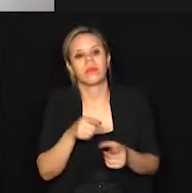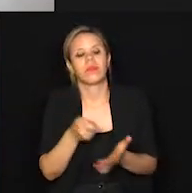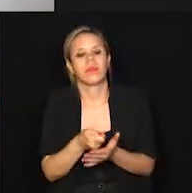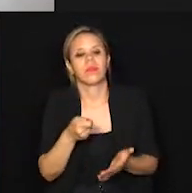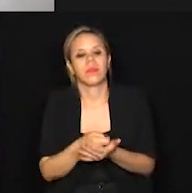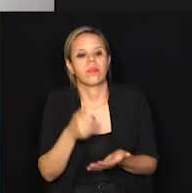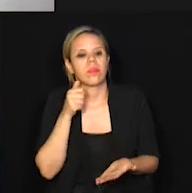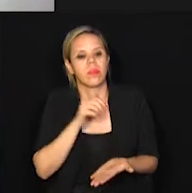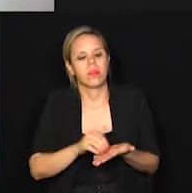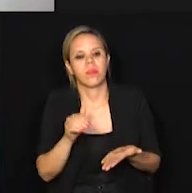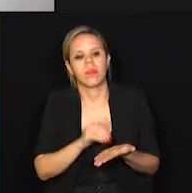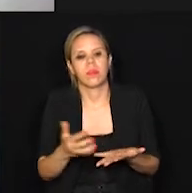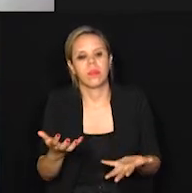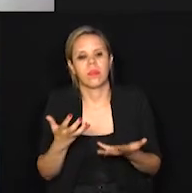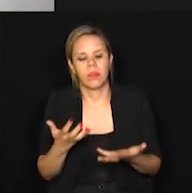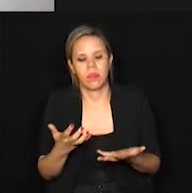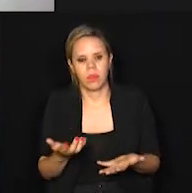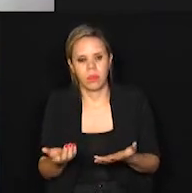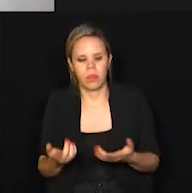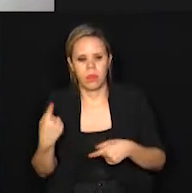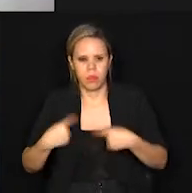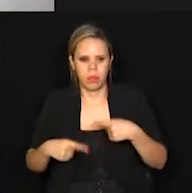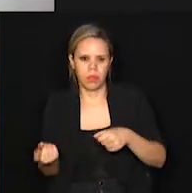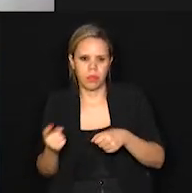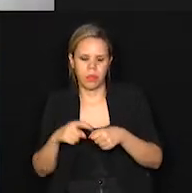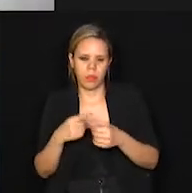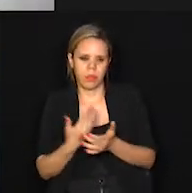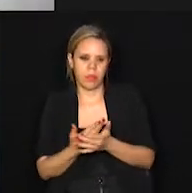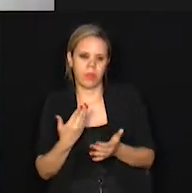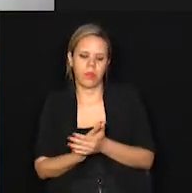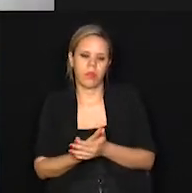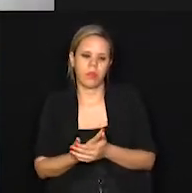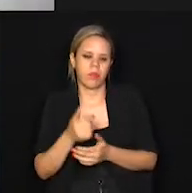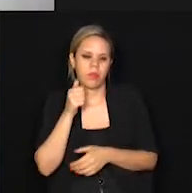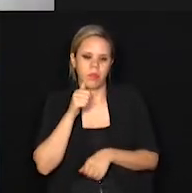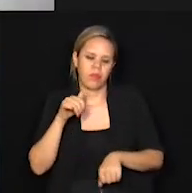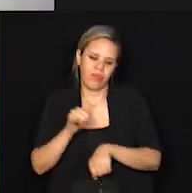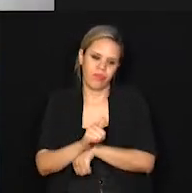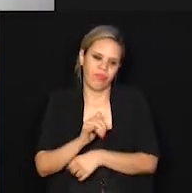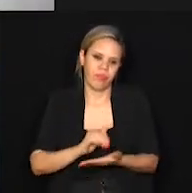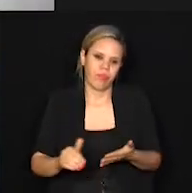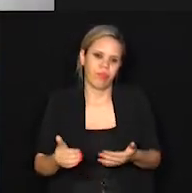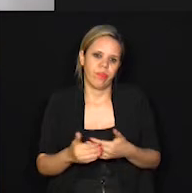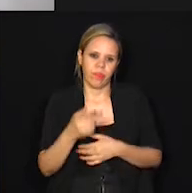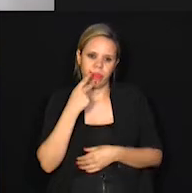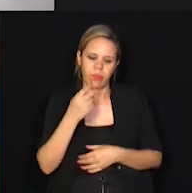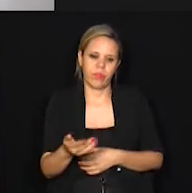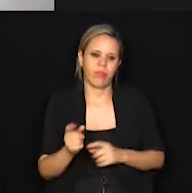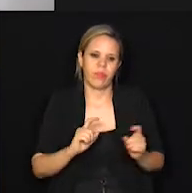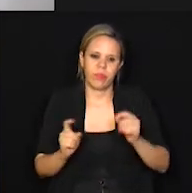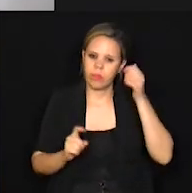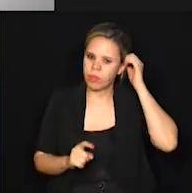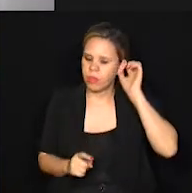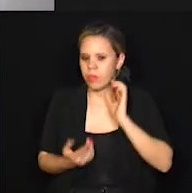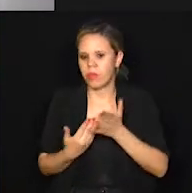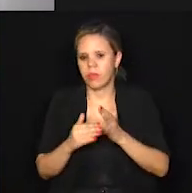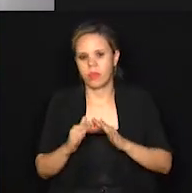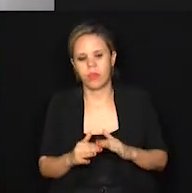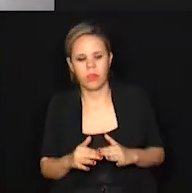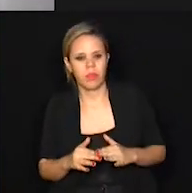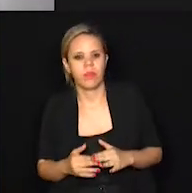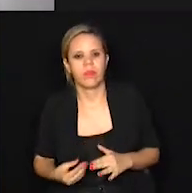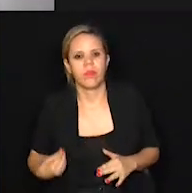secretária que queremos debater o retorno das aulas, e ela pautou que para a próxima reunião do Conselho Municipal de Educação